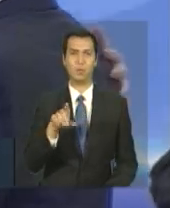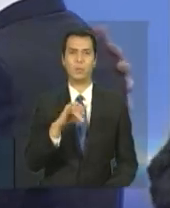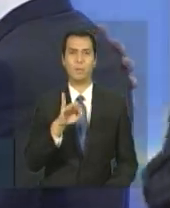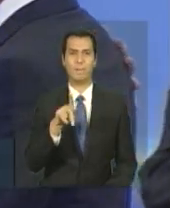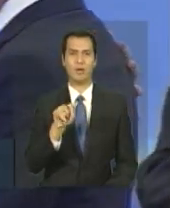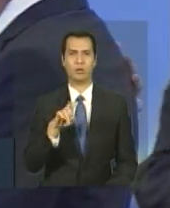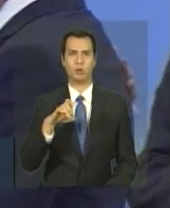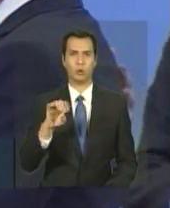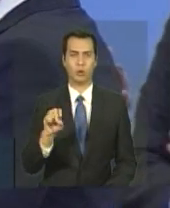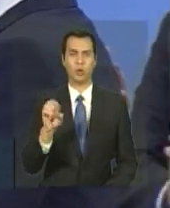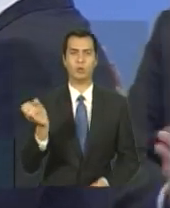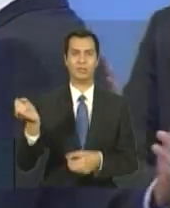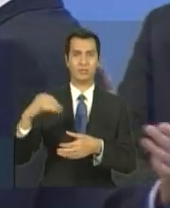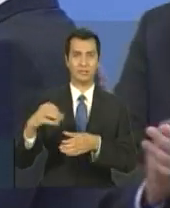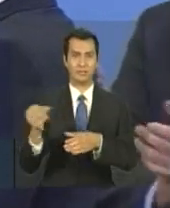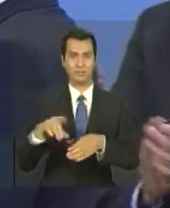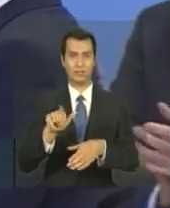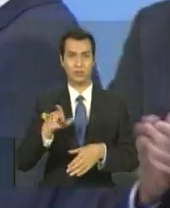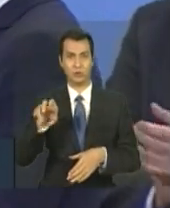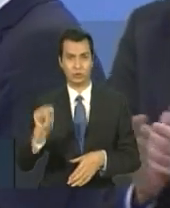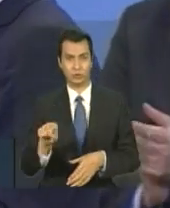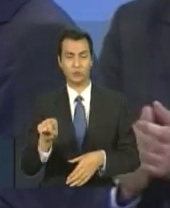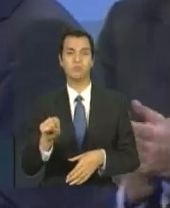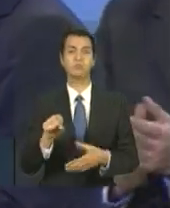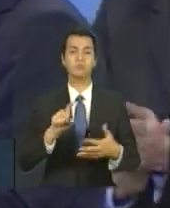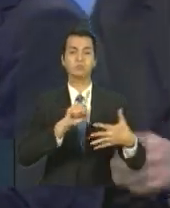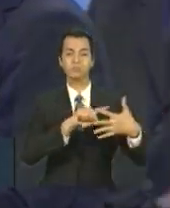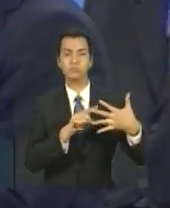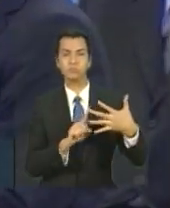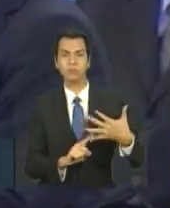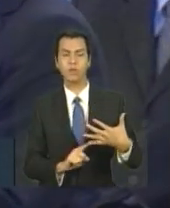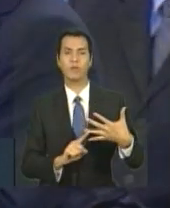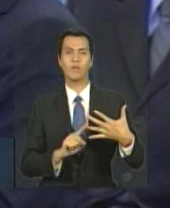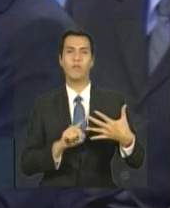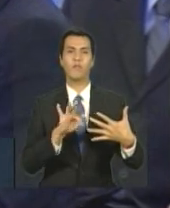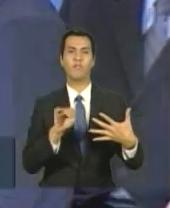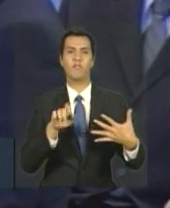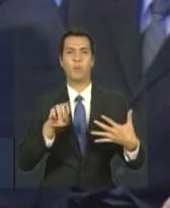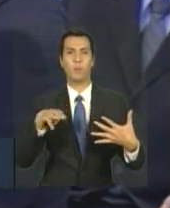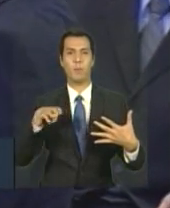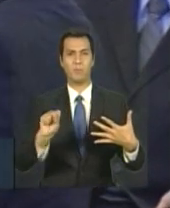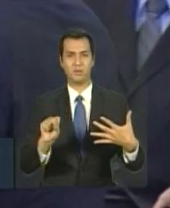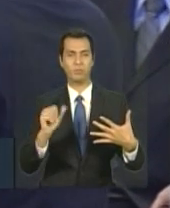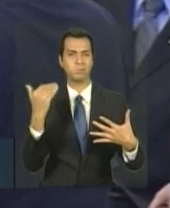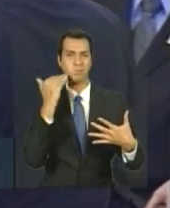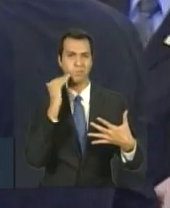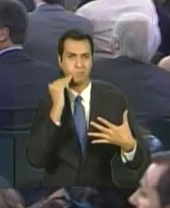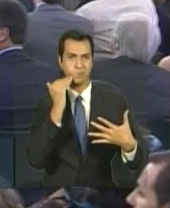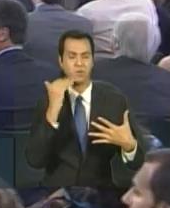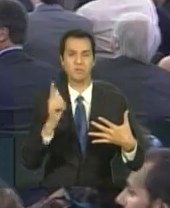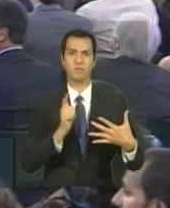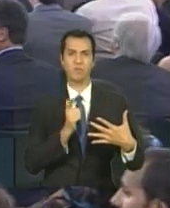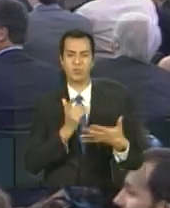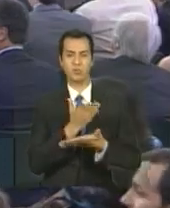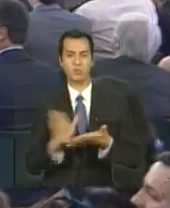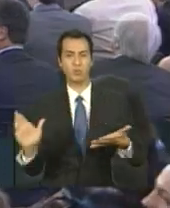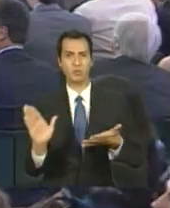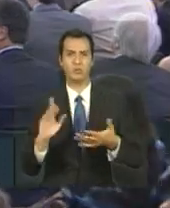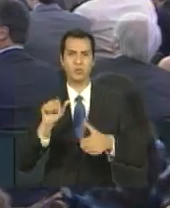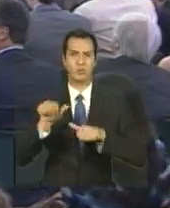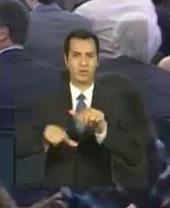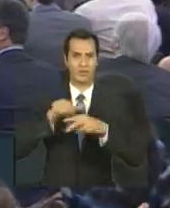Municipais, Caracterização e Quantificação de Filmes Plásticos Rejeitados na Reciclagem Comercial e